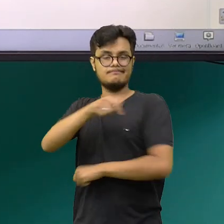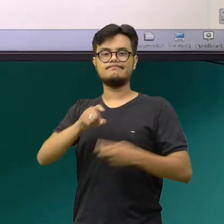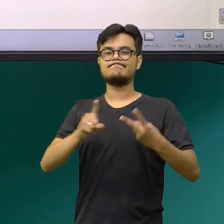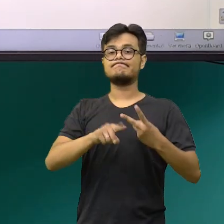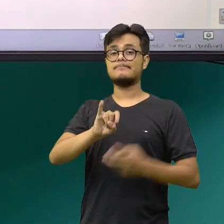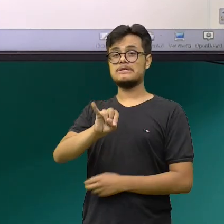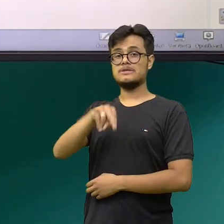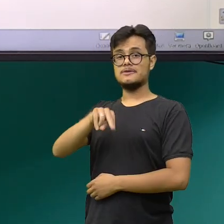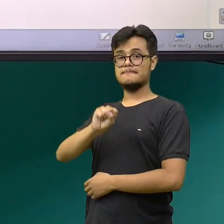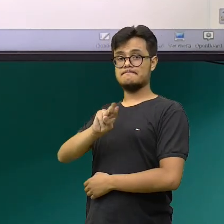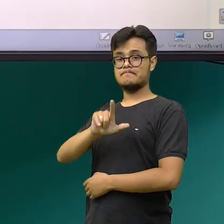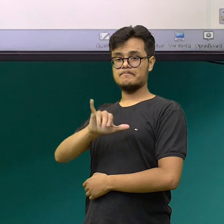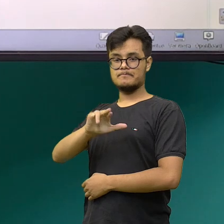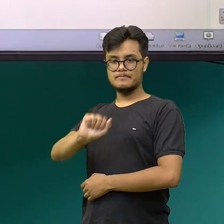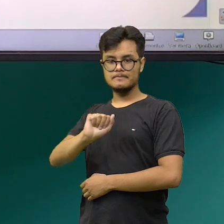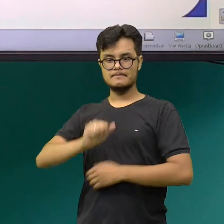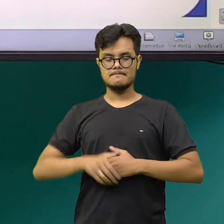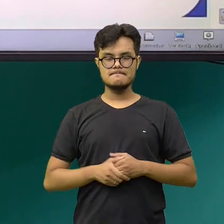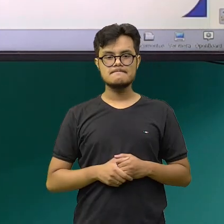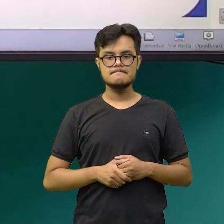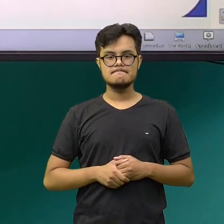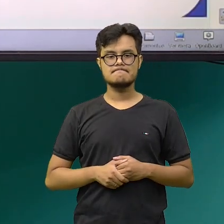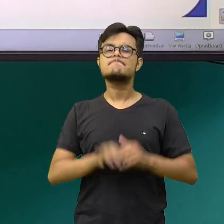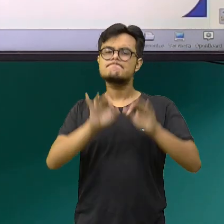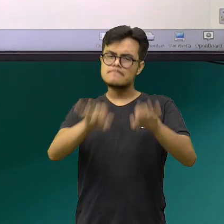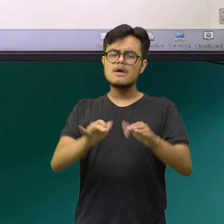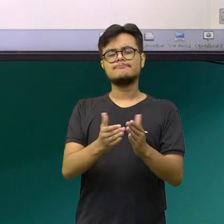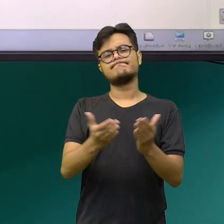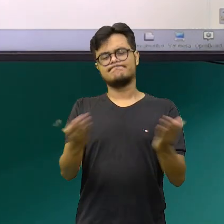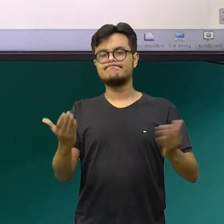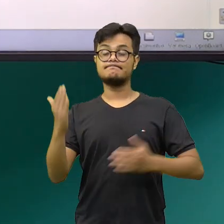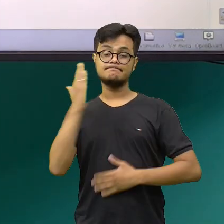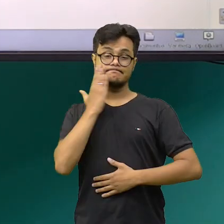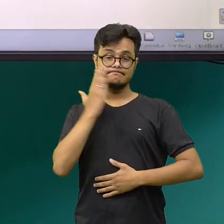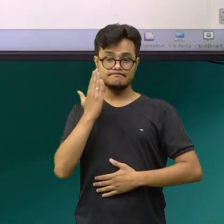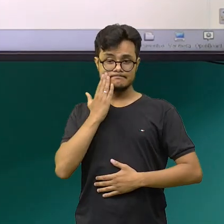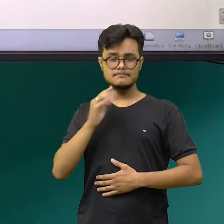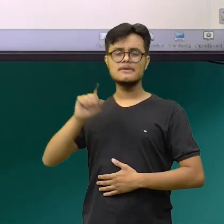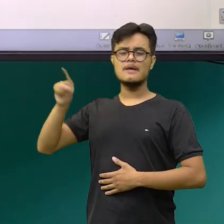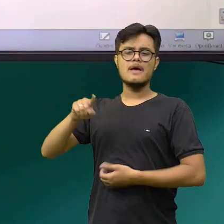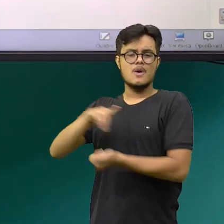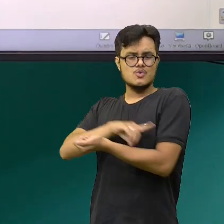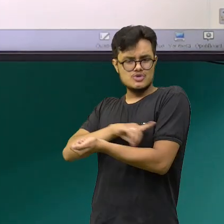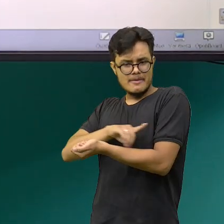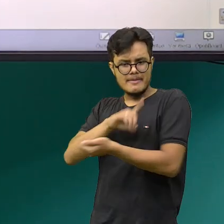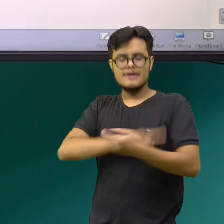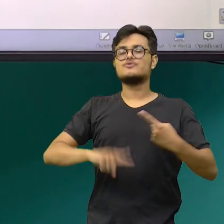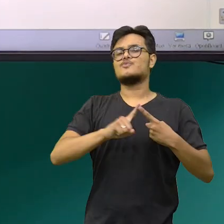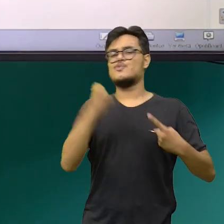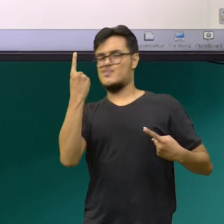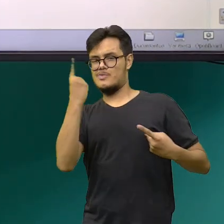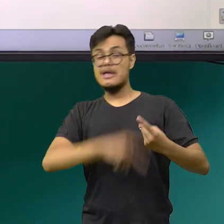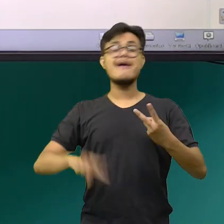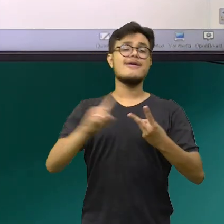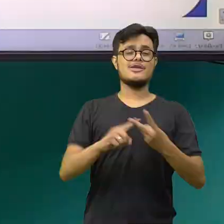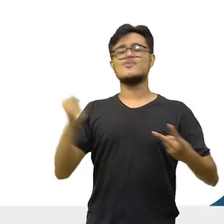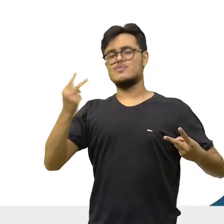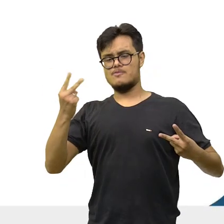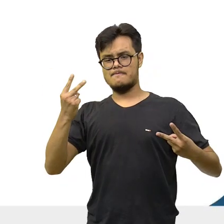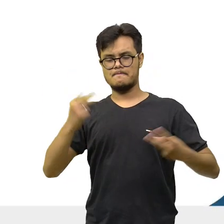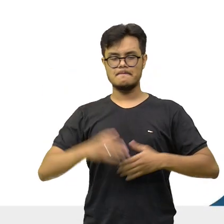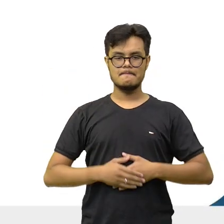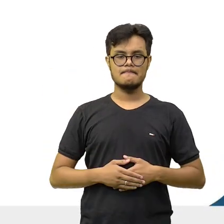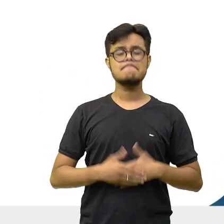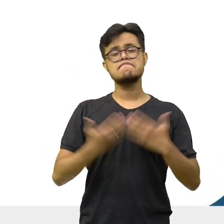está produzindo. Compreenderam? Então é assim que a gente diferencia um diabético do outro diabético. Beleza?